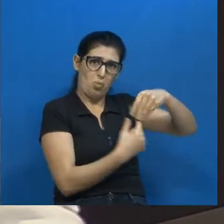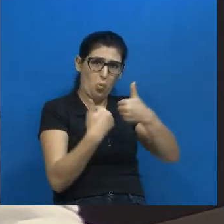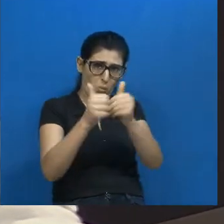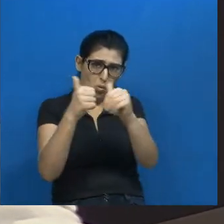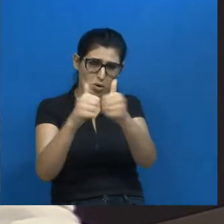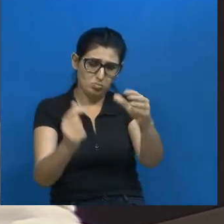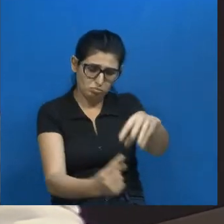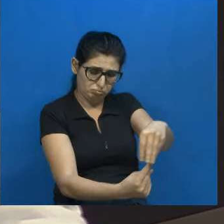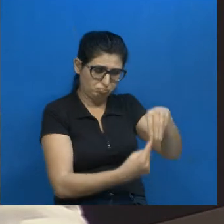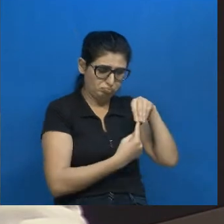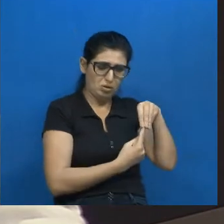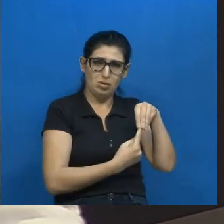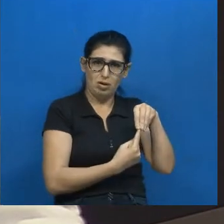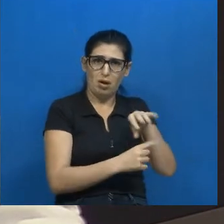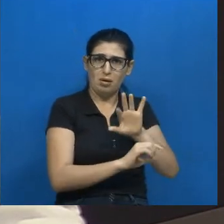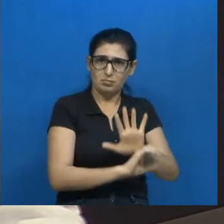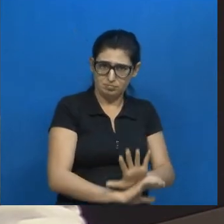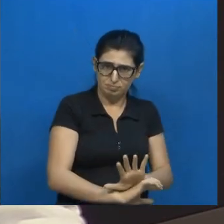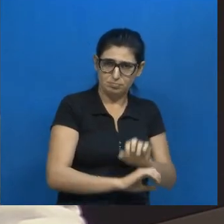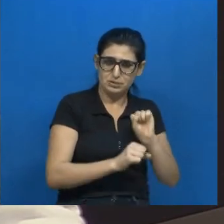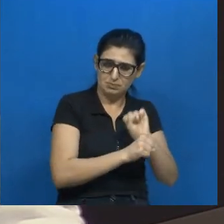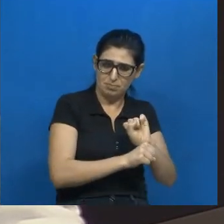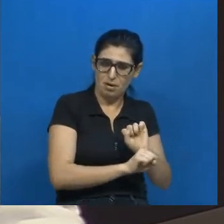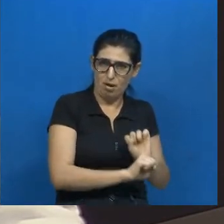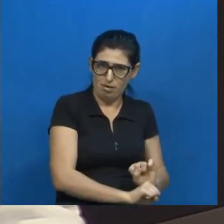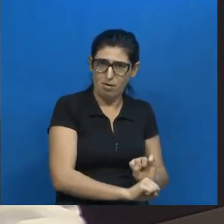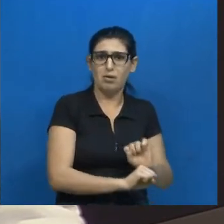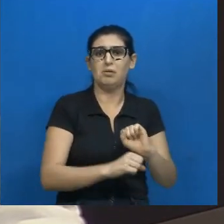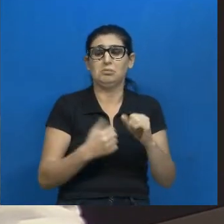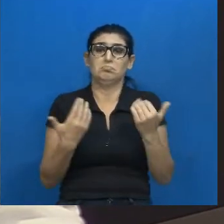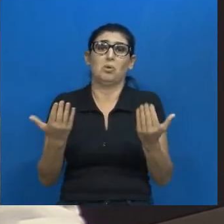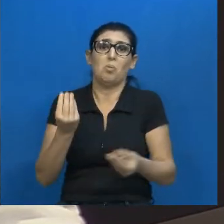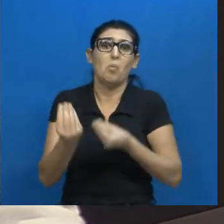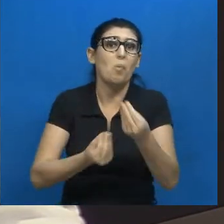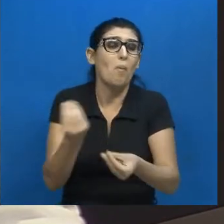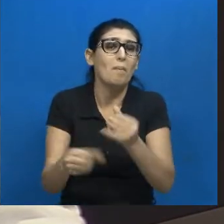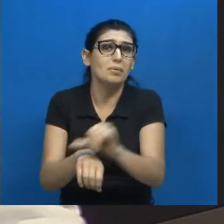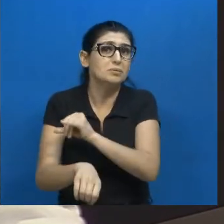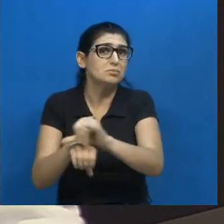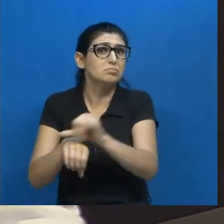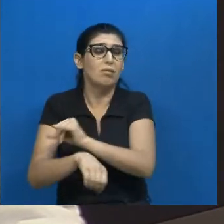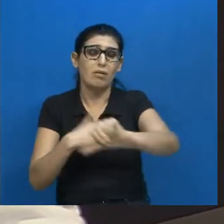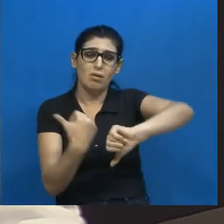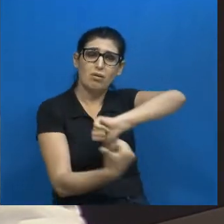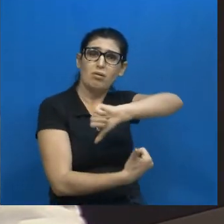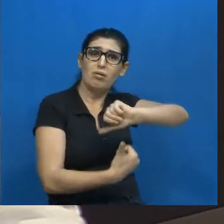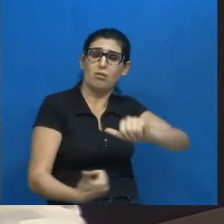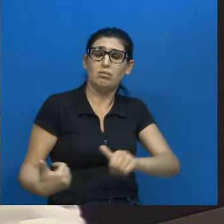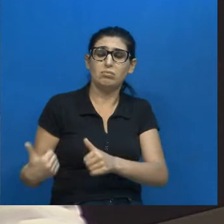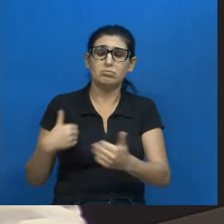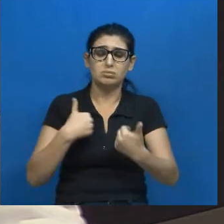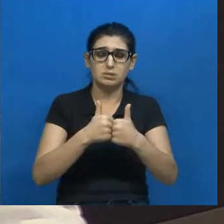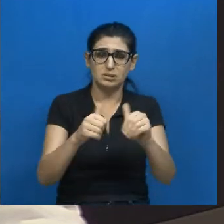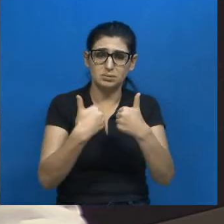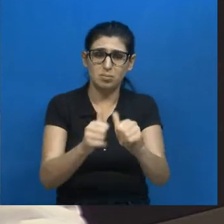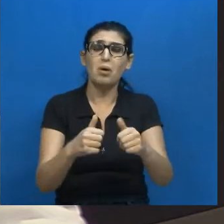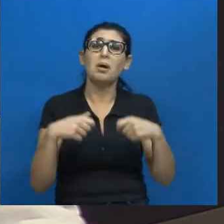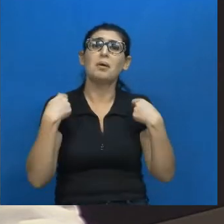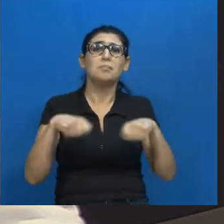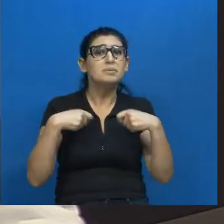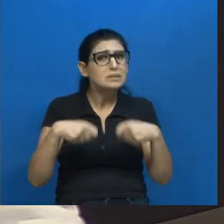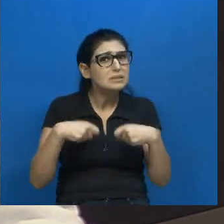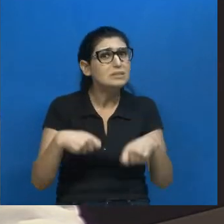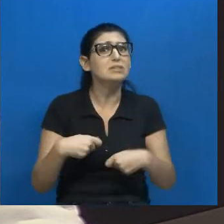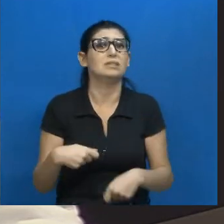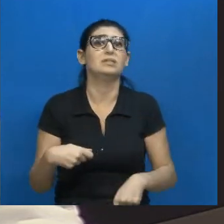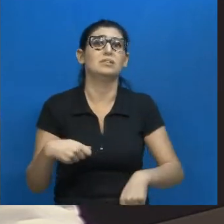acho que, né, tinha, para essa discussão da mudança do transporte, eu acho que a gente tinha que ter todo o respeito e ter chamado o sindicato da